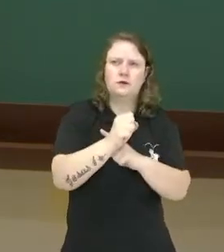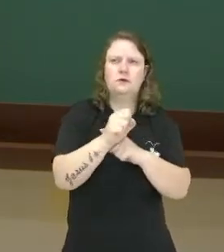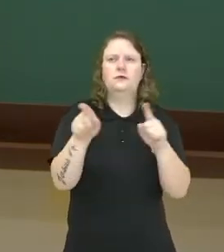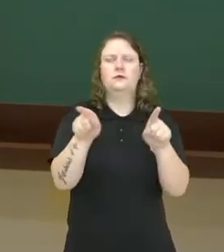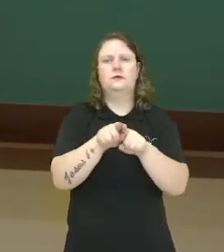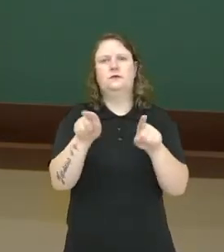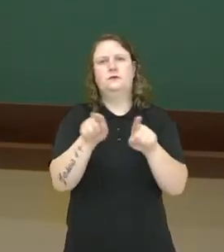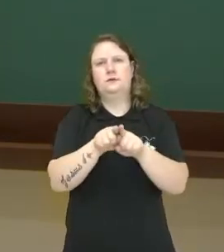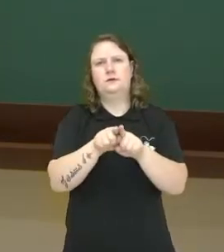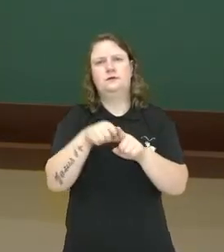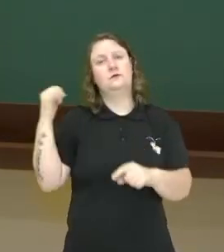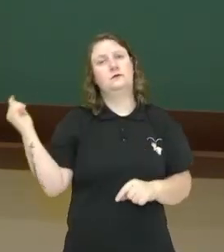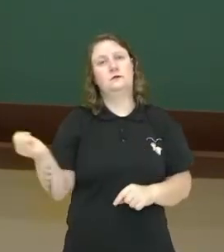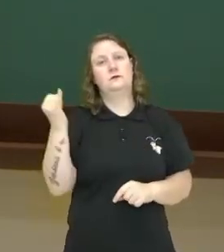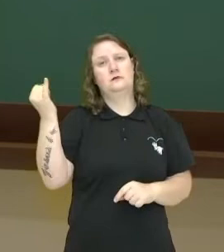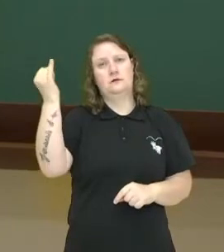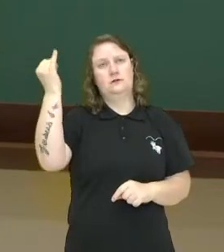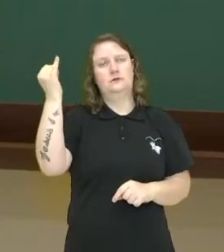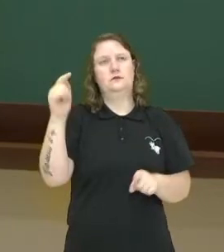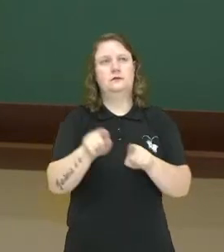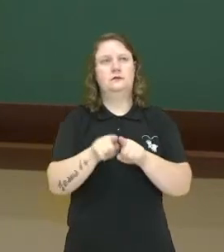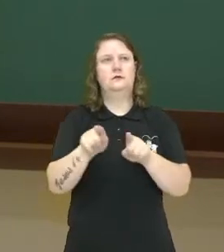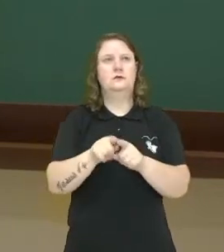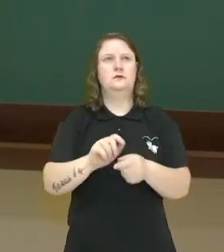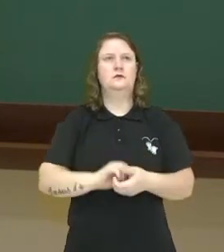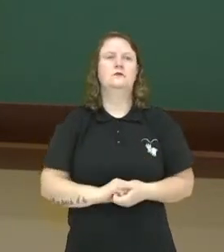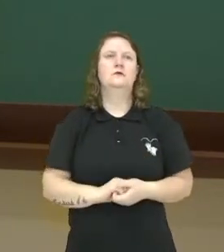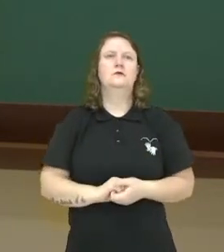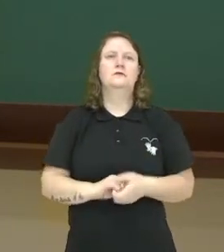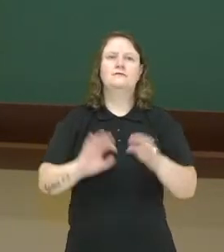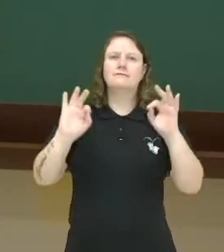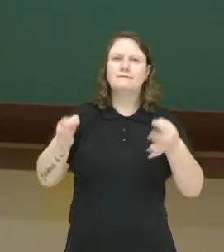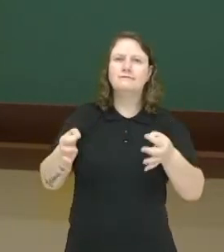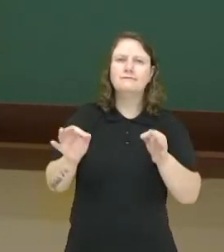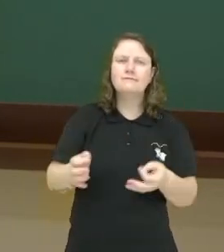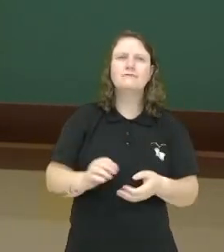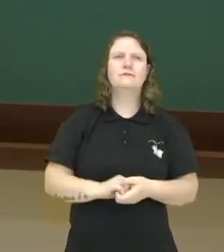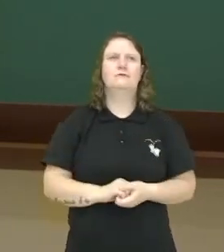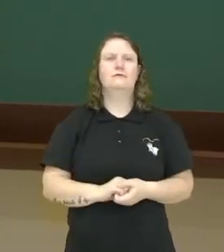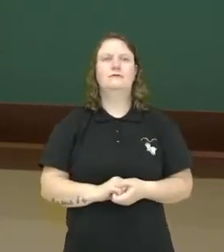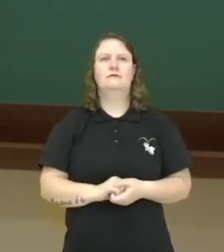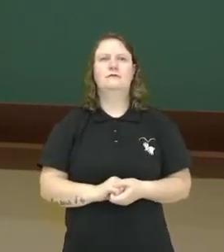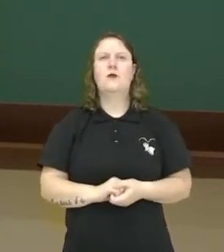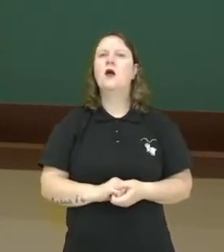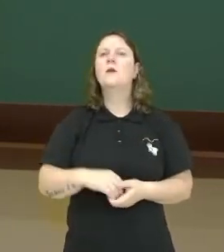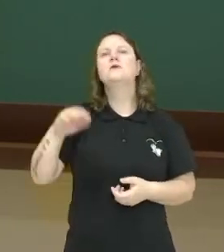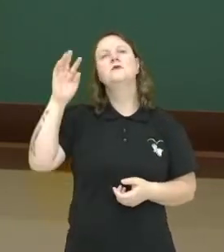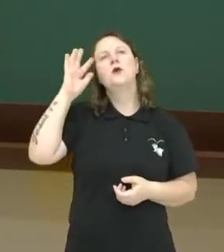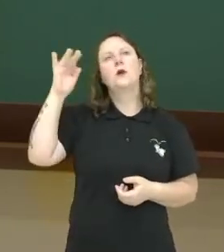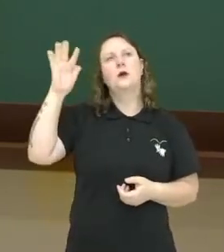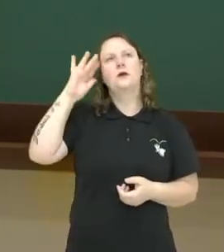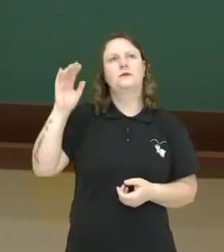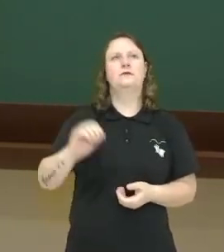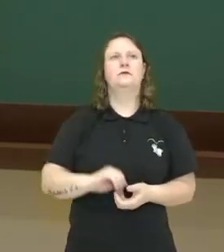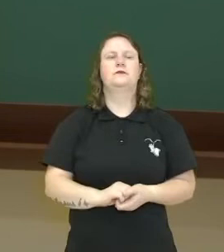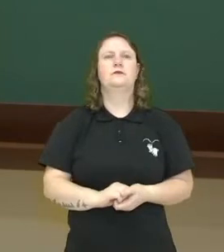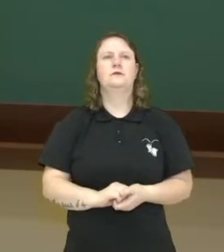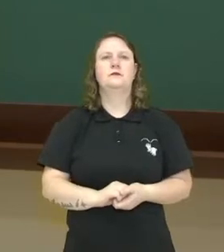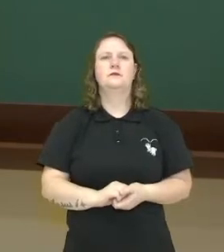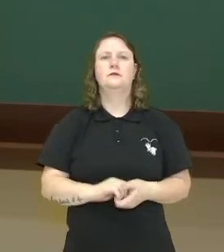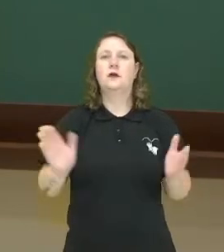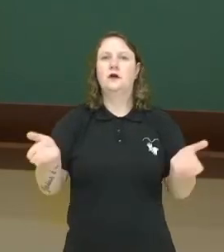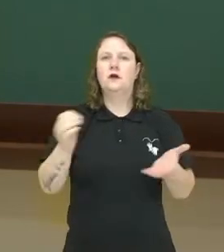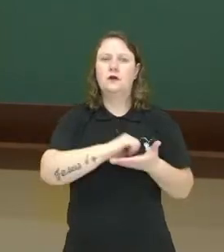importantíssimo pensar nessa característica também, certo? Então a gente traz ali mais um fator histórico importante para vocês. E aí